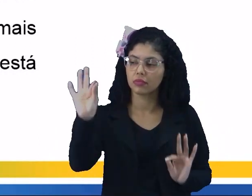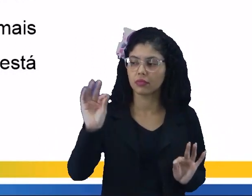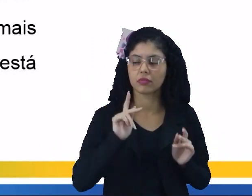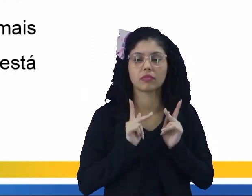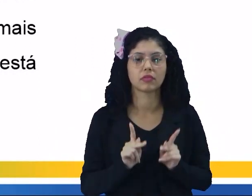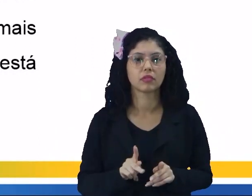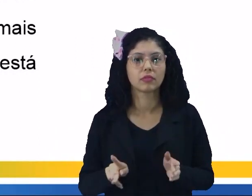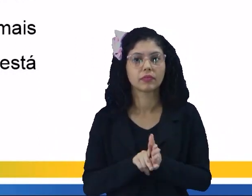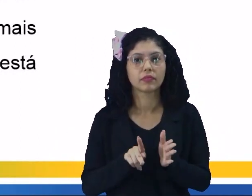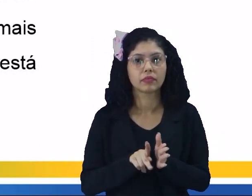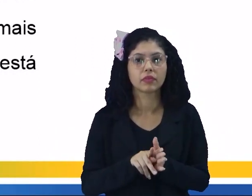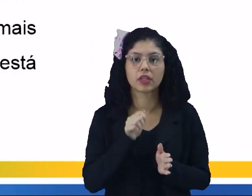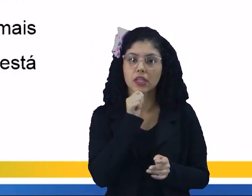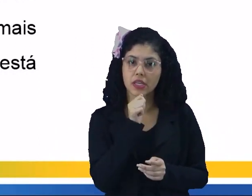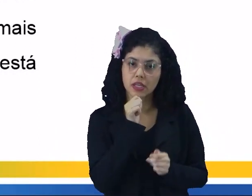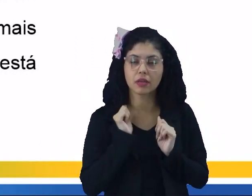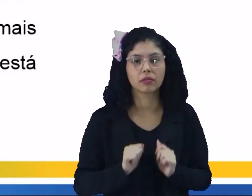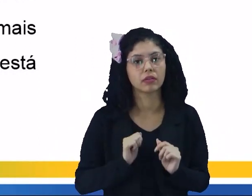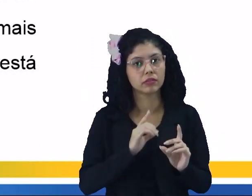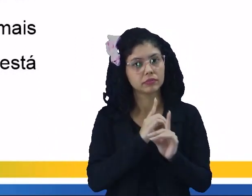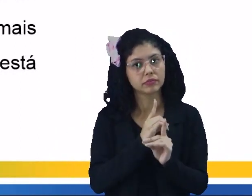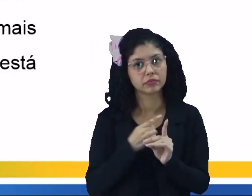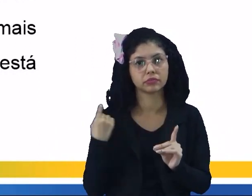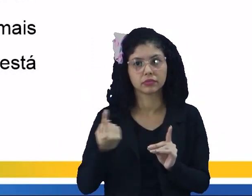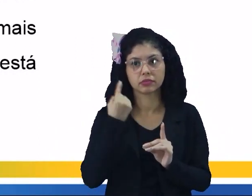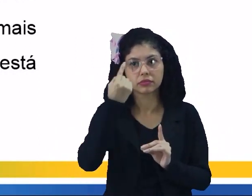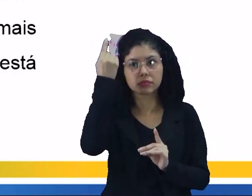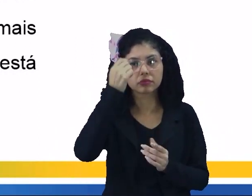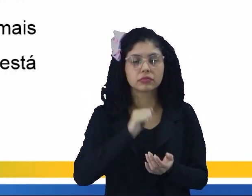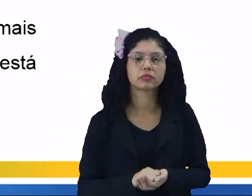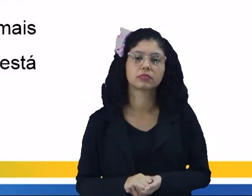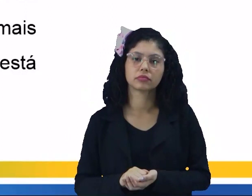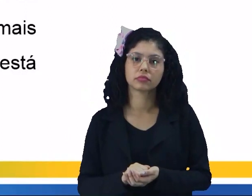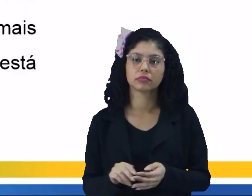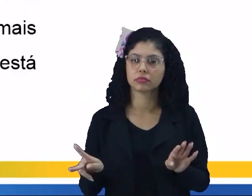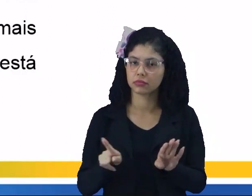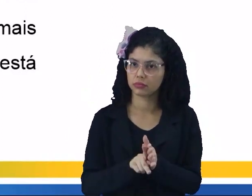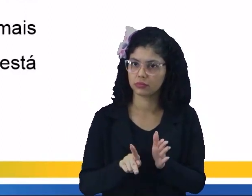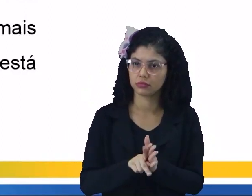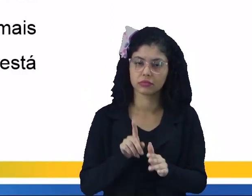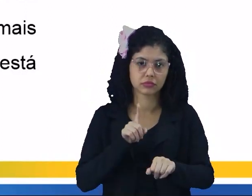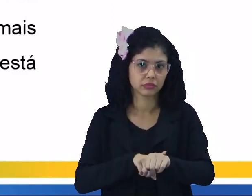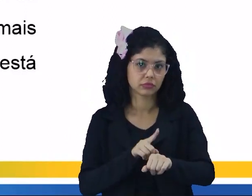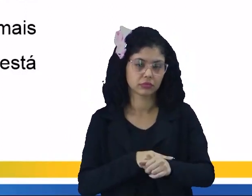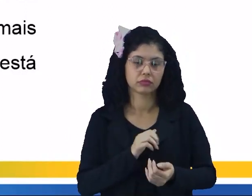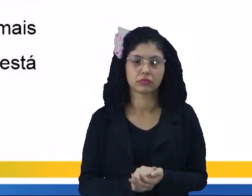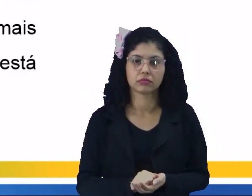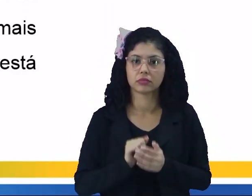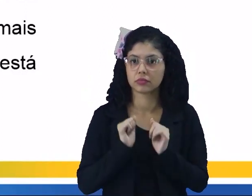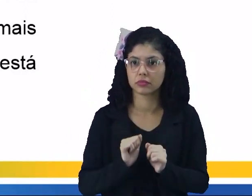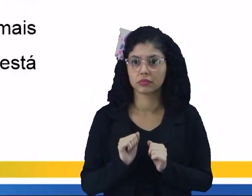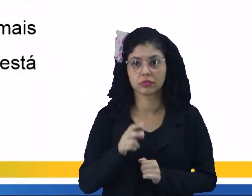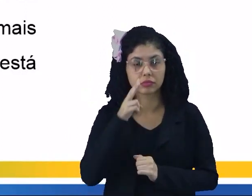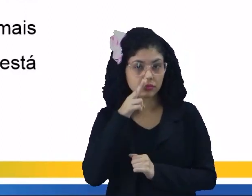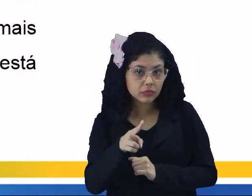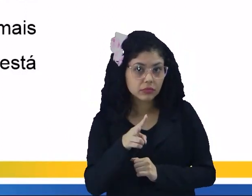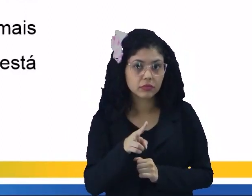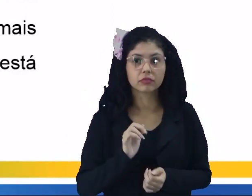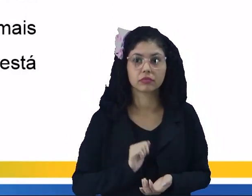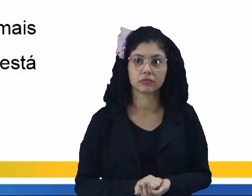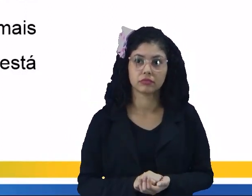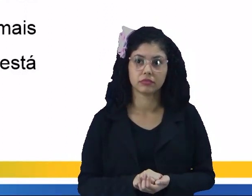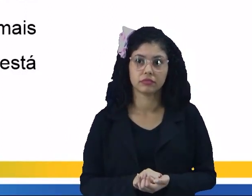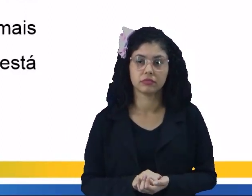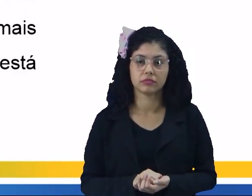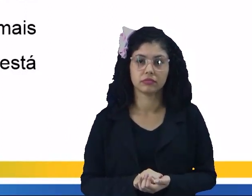da posição, a gente pode achar então a altura, que é a variação da altura em relação ao tempo. Então a gente pode ver aí que eles são,